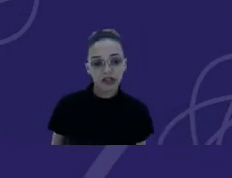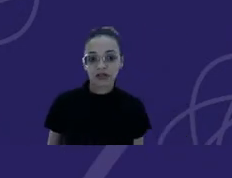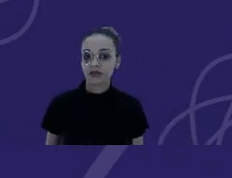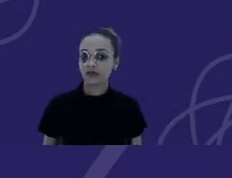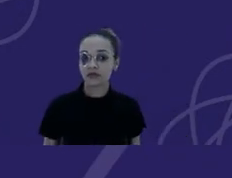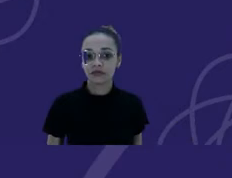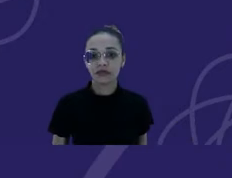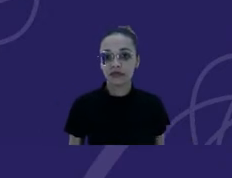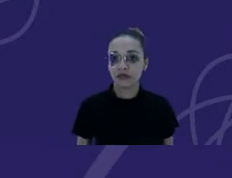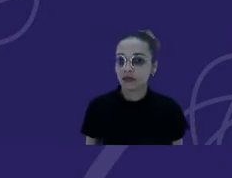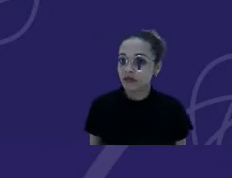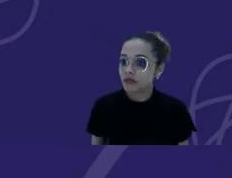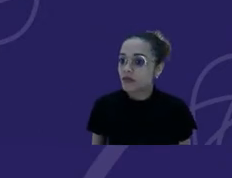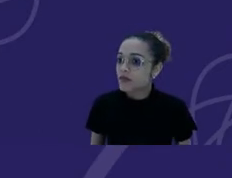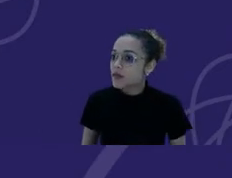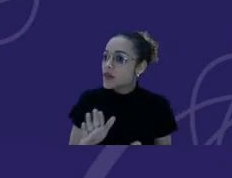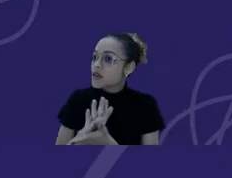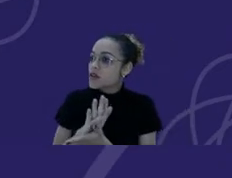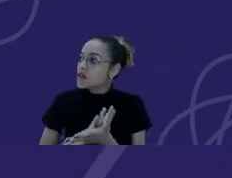Kiô,